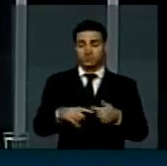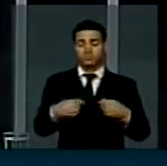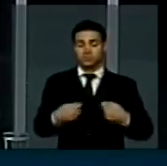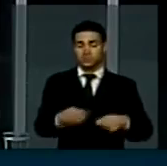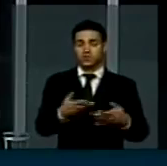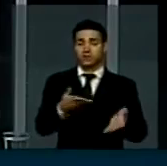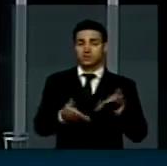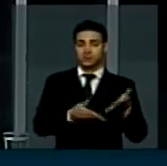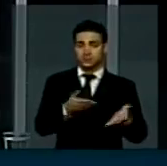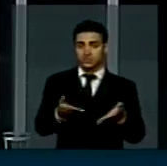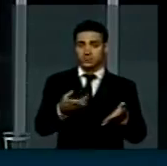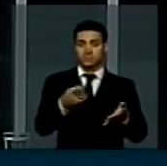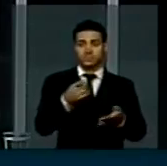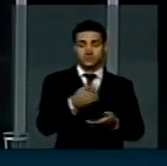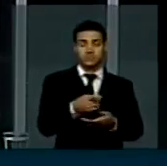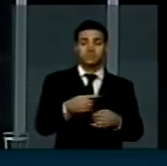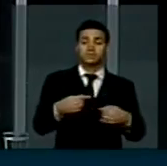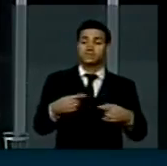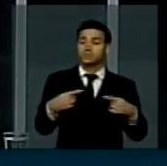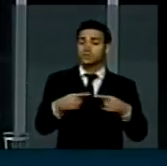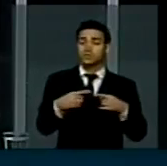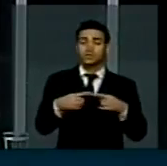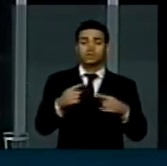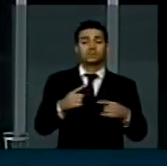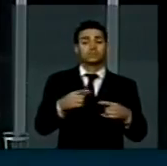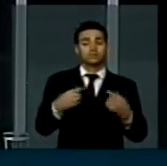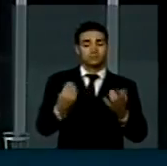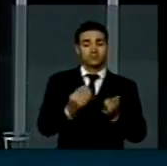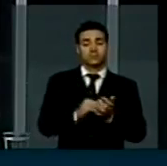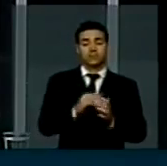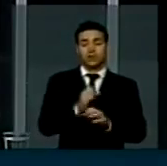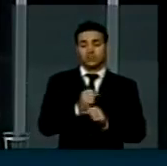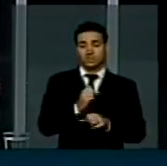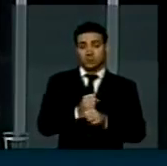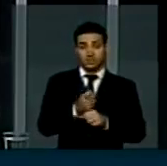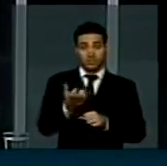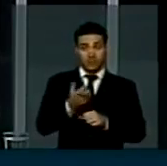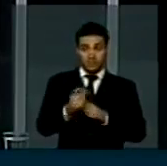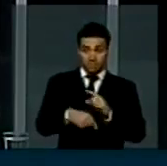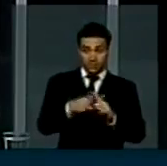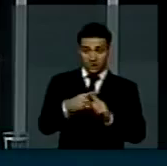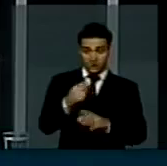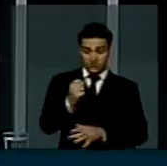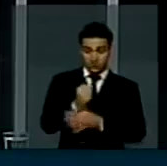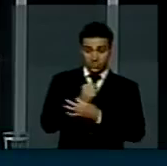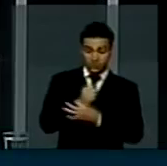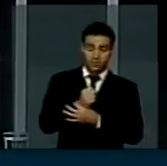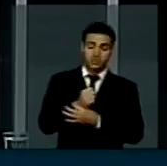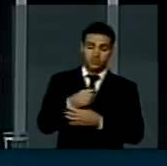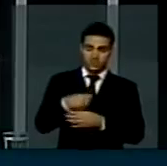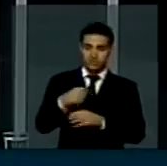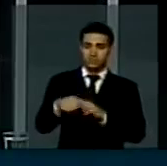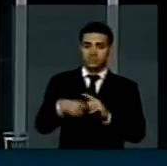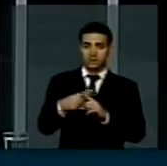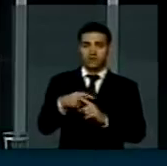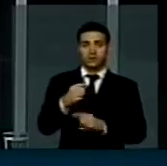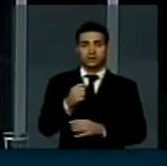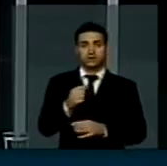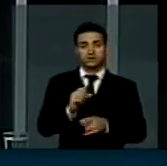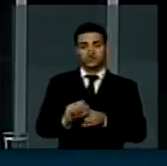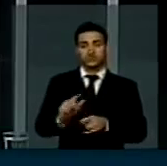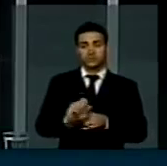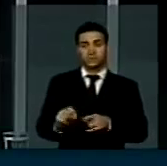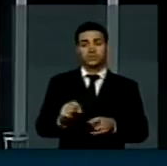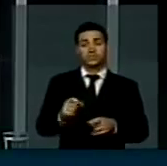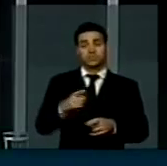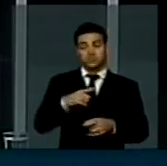dessas demandas necessariamente passam por um orçamento, porque quando se quer mais segurança, se quer mais investimento na área de segurança. Quando se